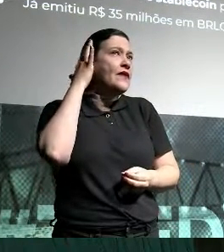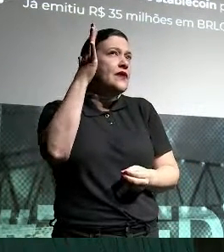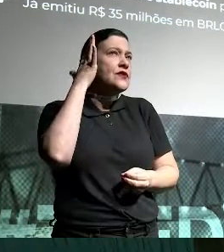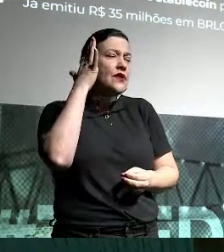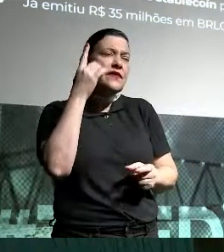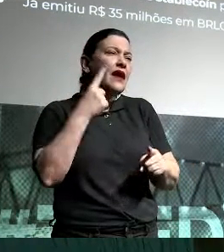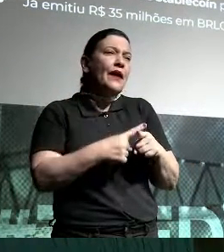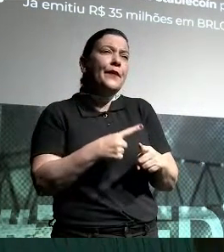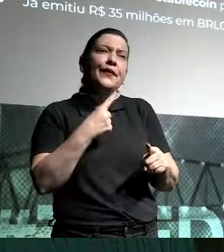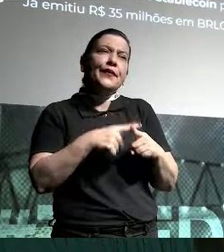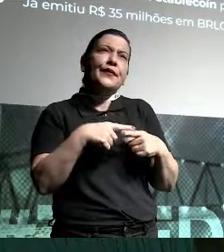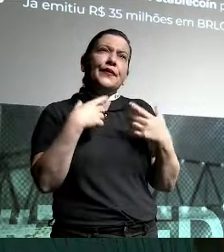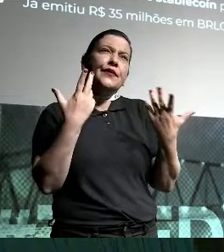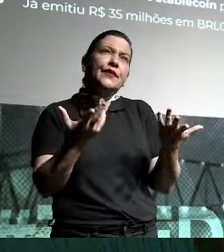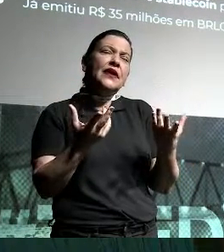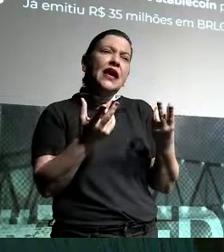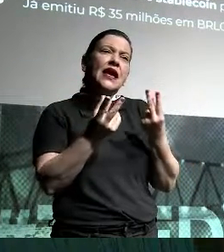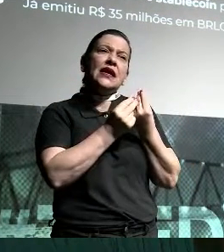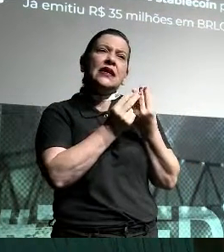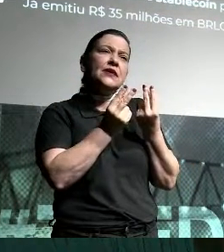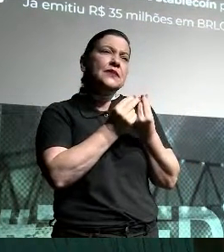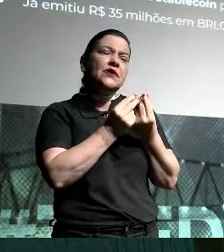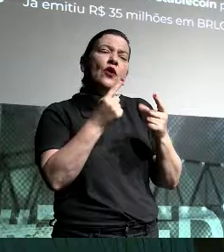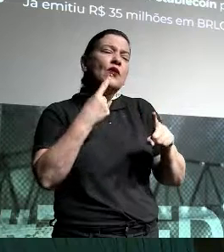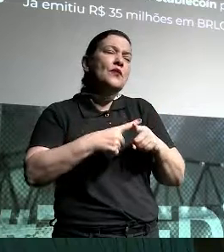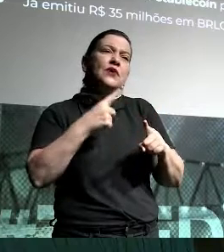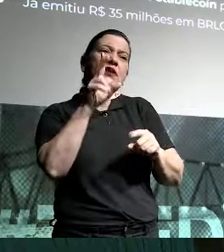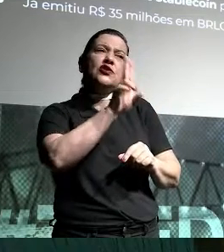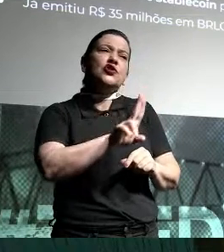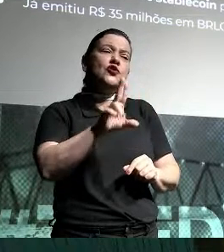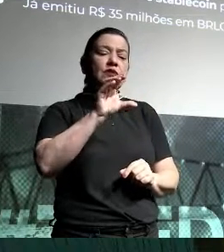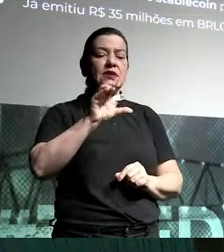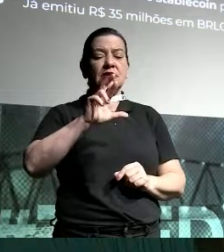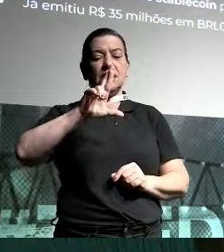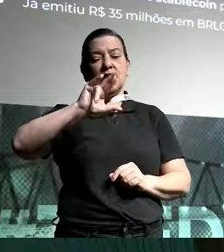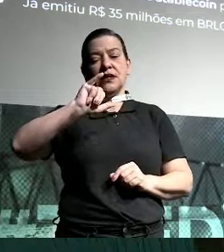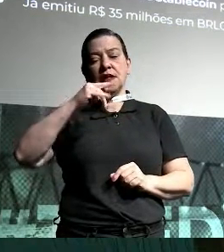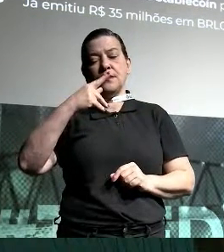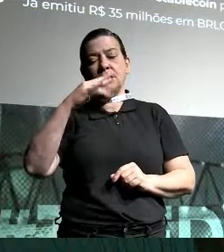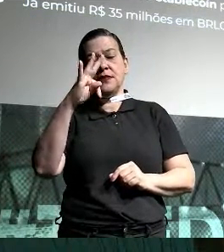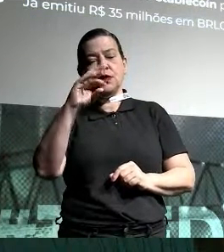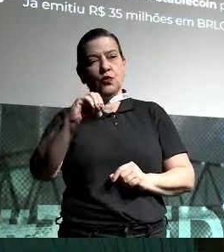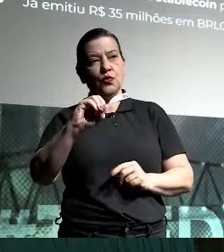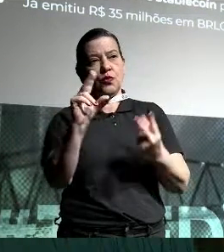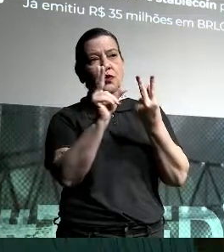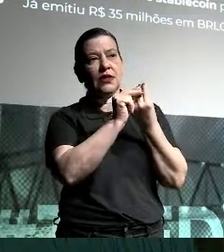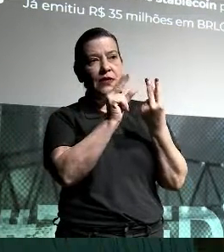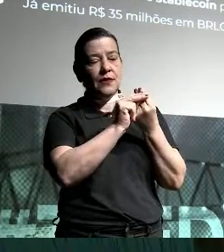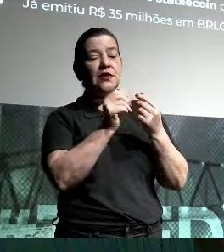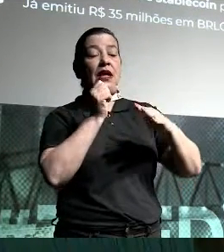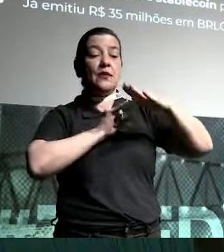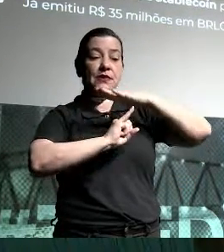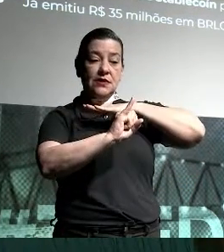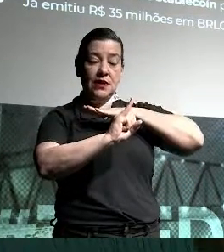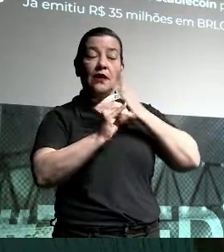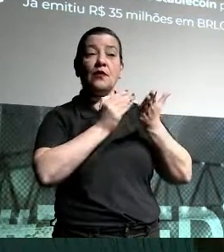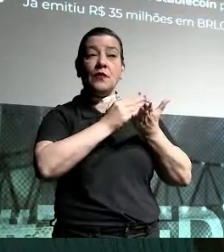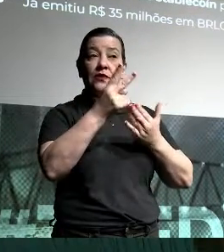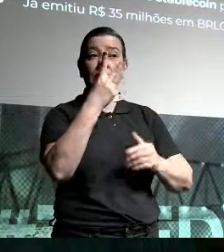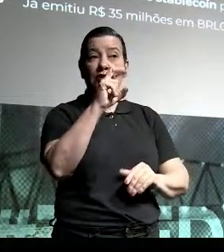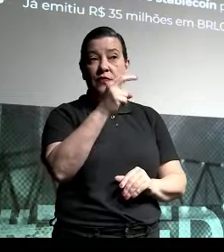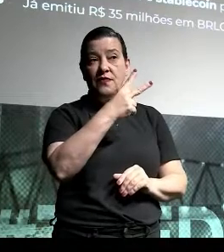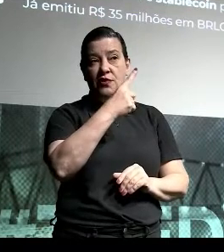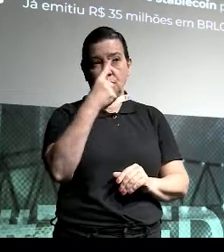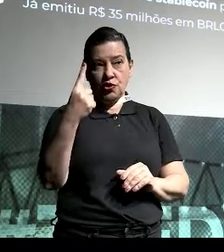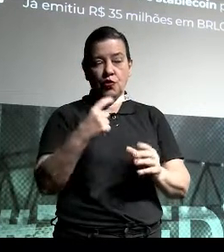gente colocou cripto e por que a gente usa cripto, né? A CloudWalk ela é um unicórnio desde 2021, ela é